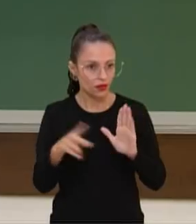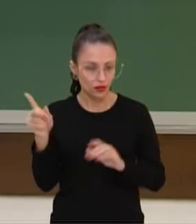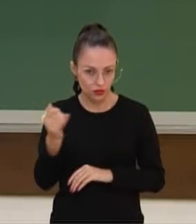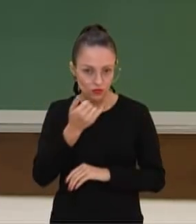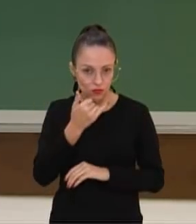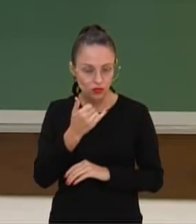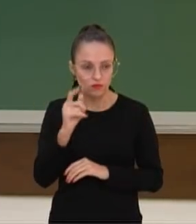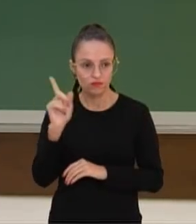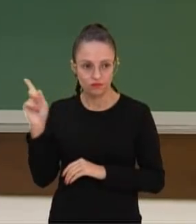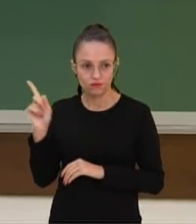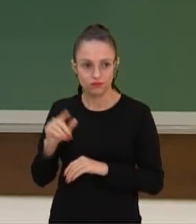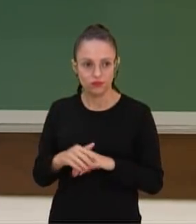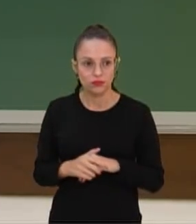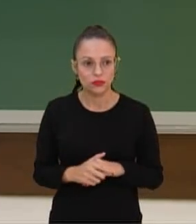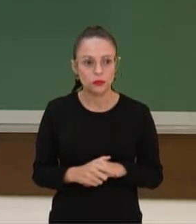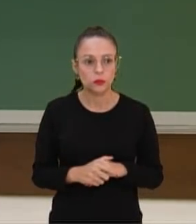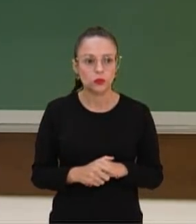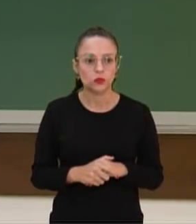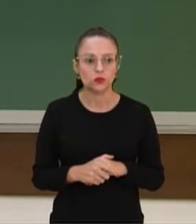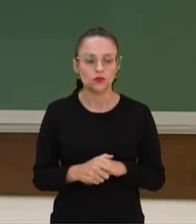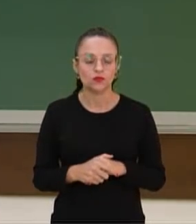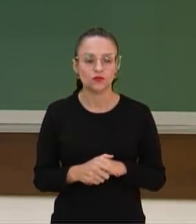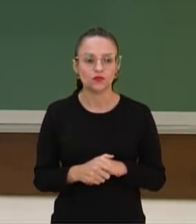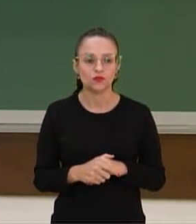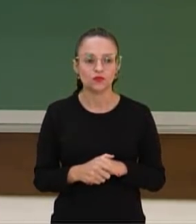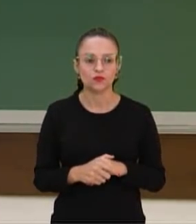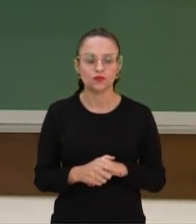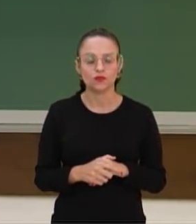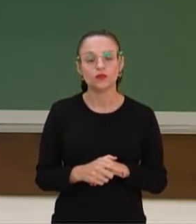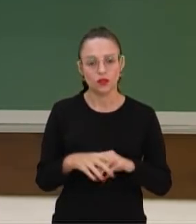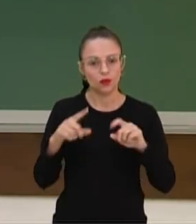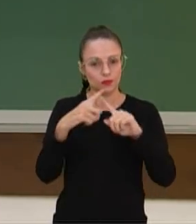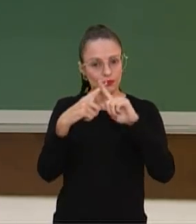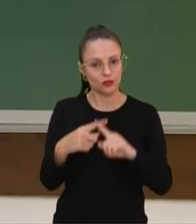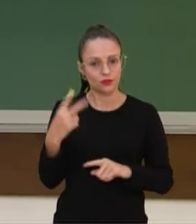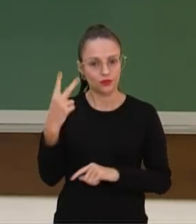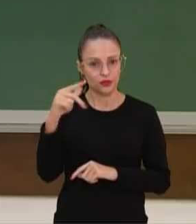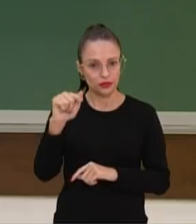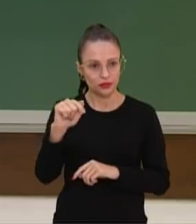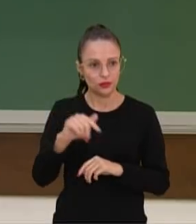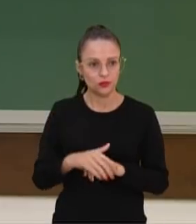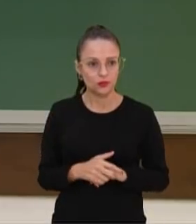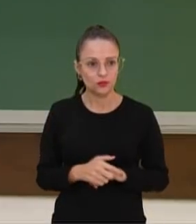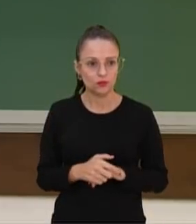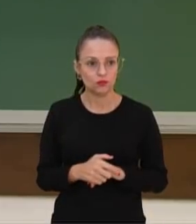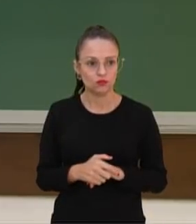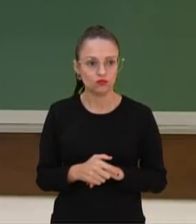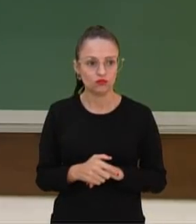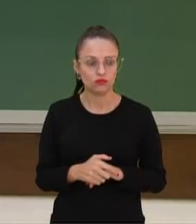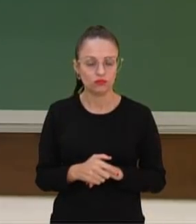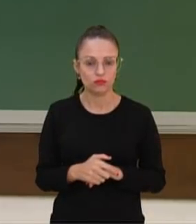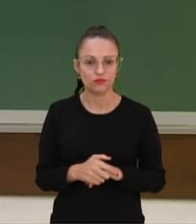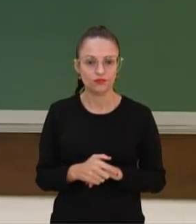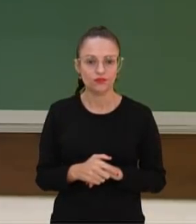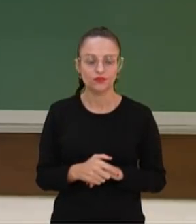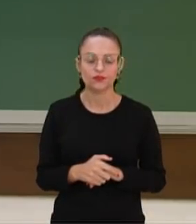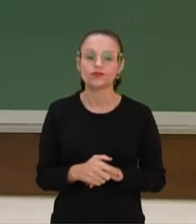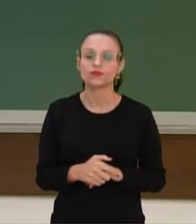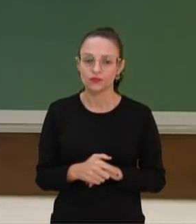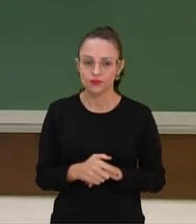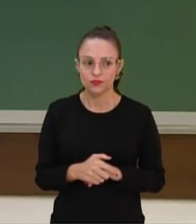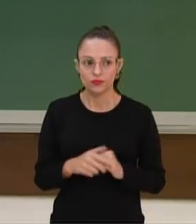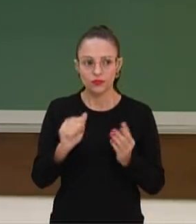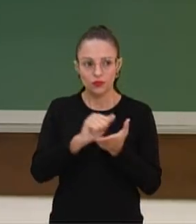Então, aqui dá 9 e aqui dá 3, a multiplicação dá 27. Esse foi o exercício 3.